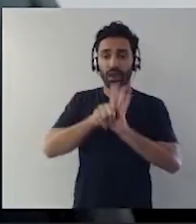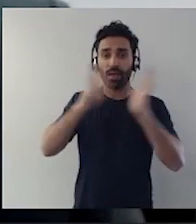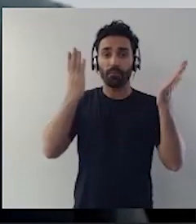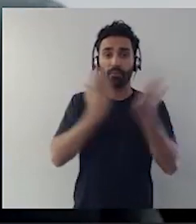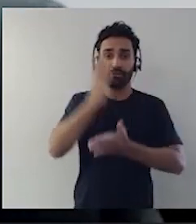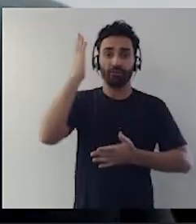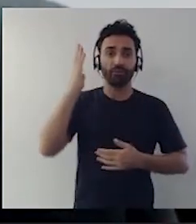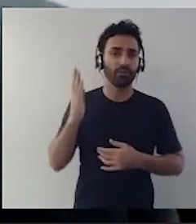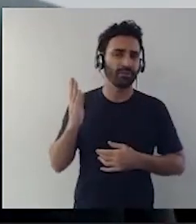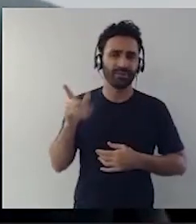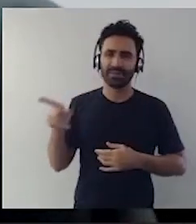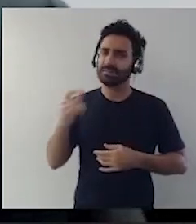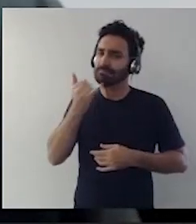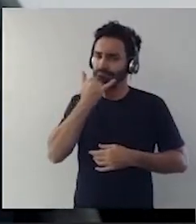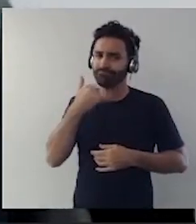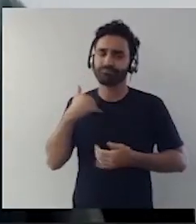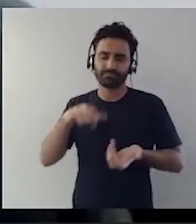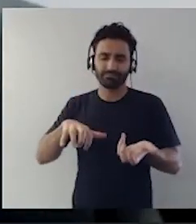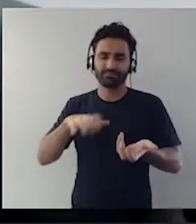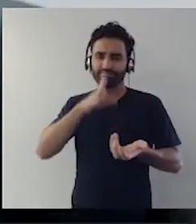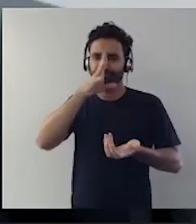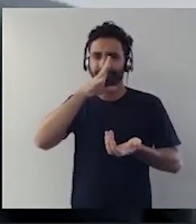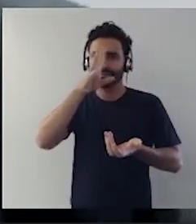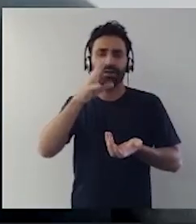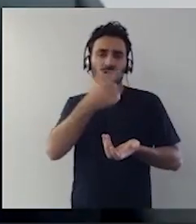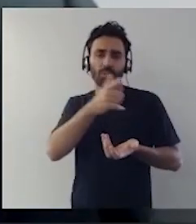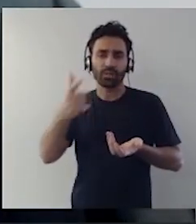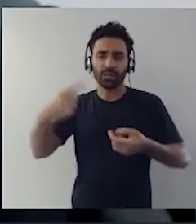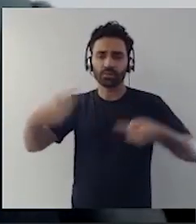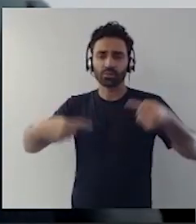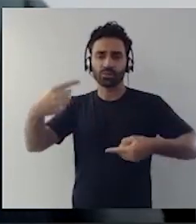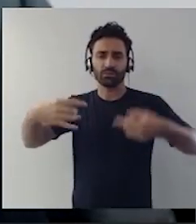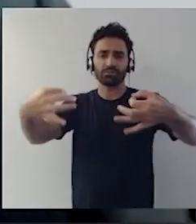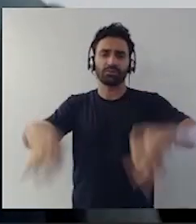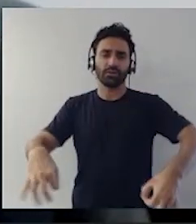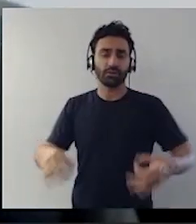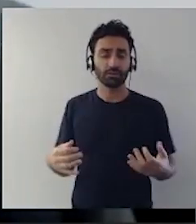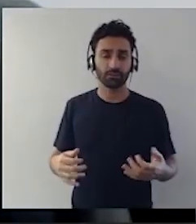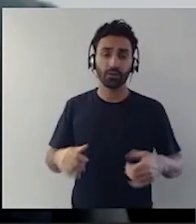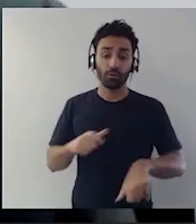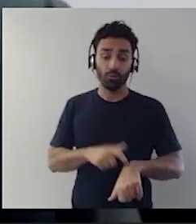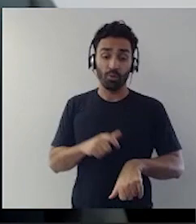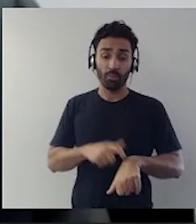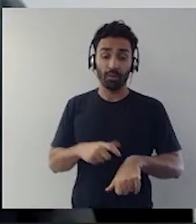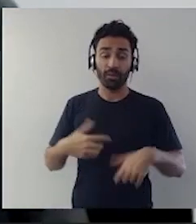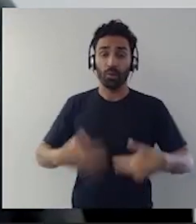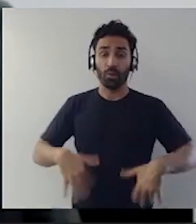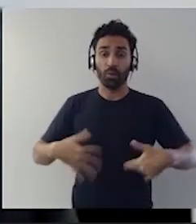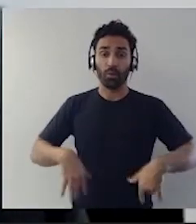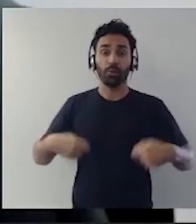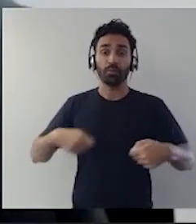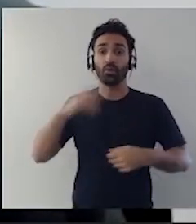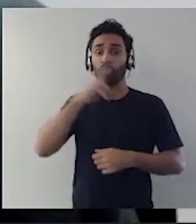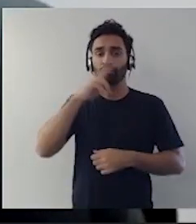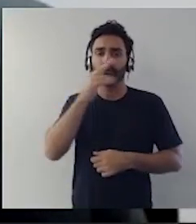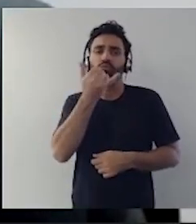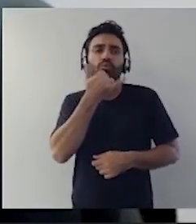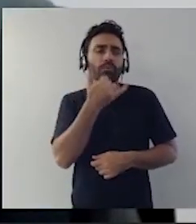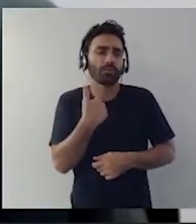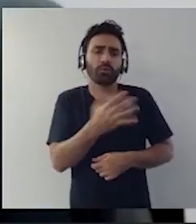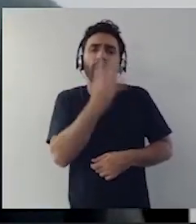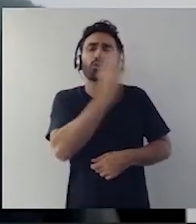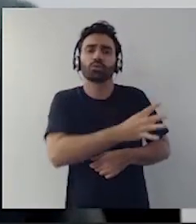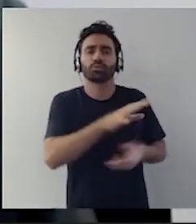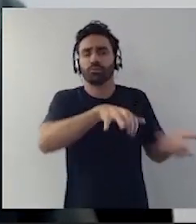respeito, atropeladíssima, mal discutida, até porque o momento exige urgência. Eu não estou aqui a culpar o Congresso Nacional,